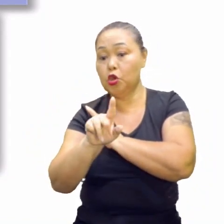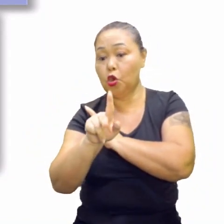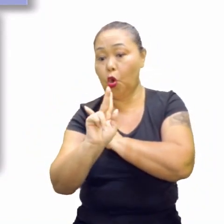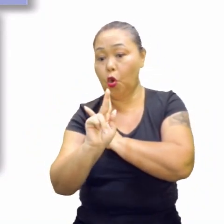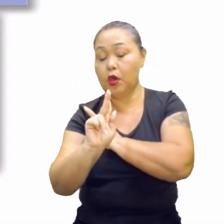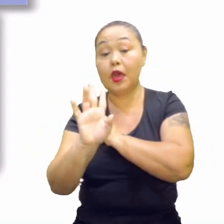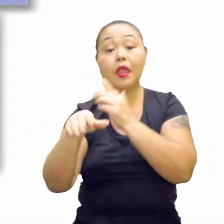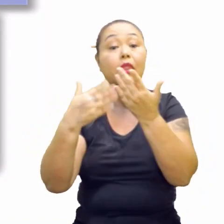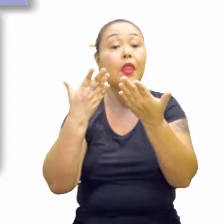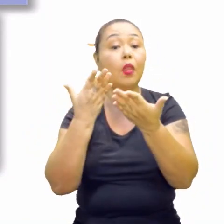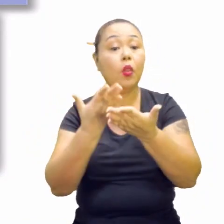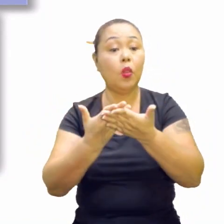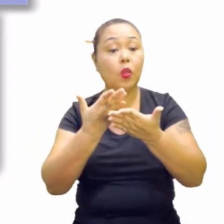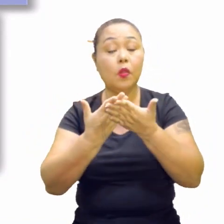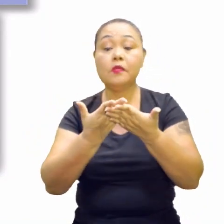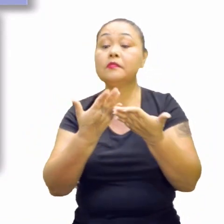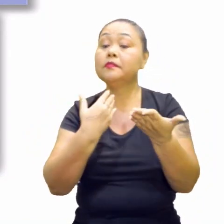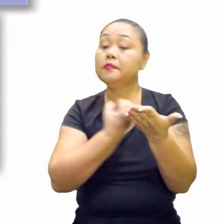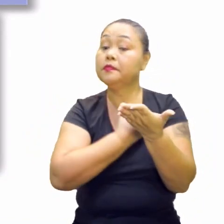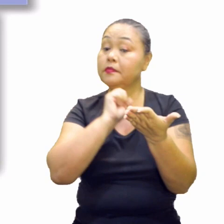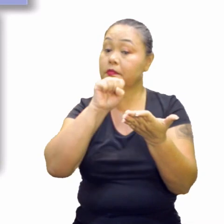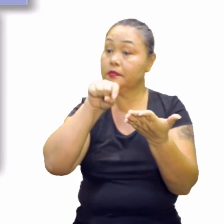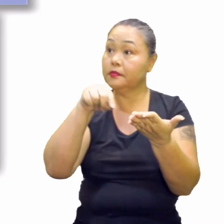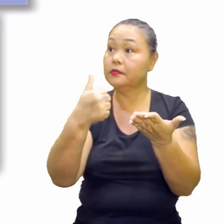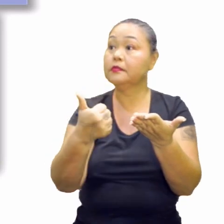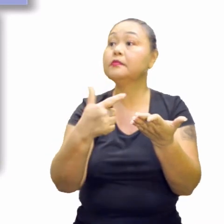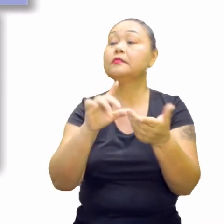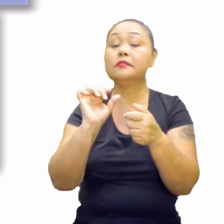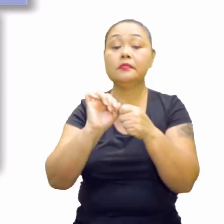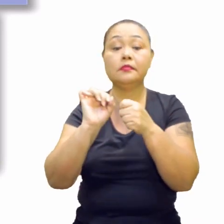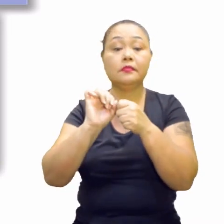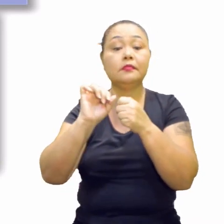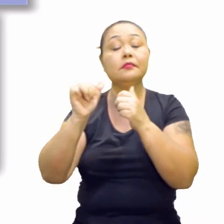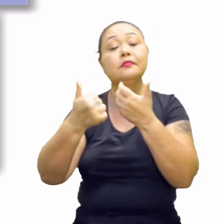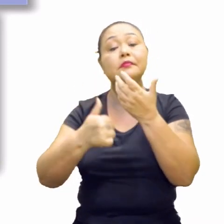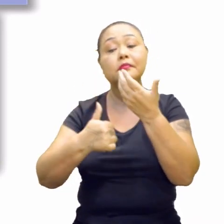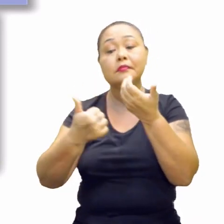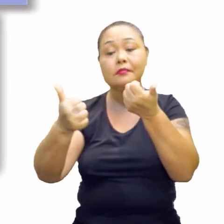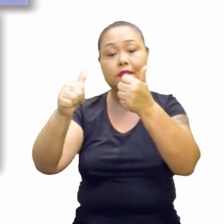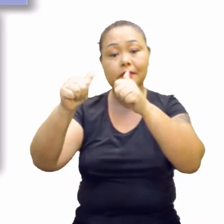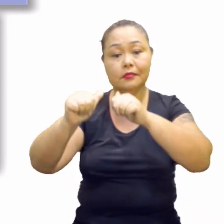aula 8.1, iremos trabalhar sobre a crise internacional do capitalismo,